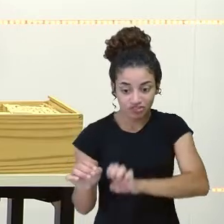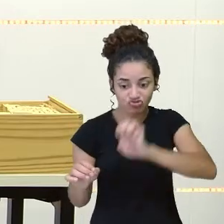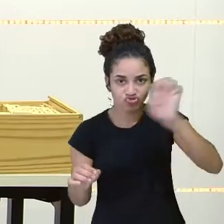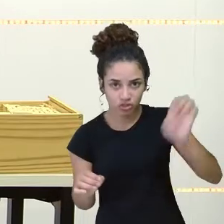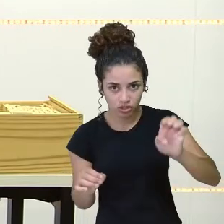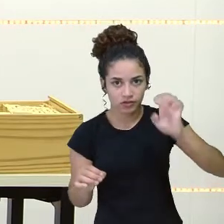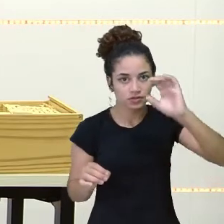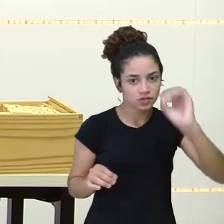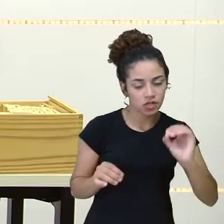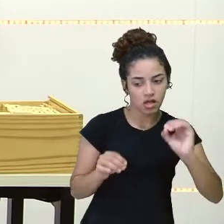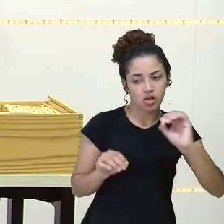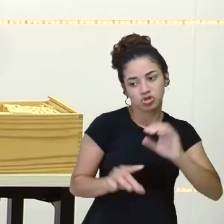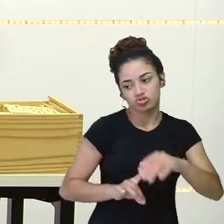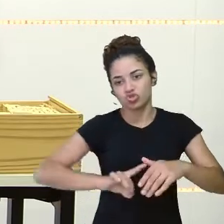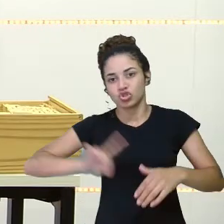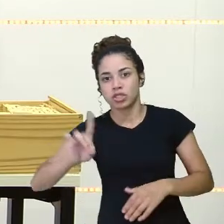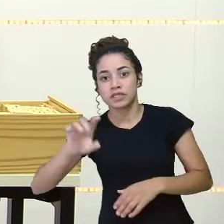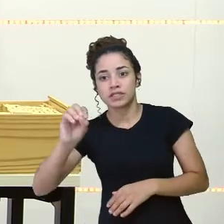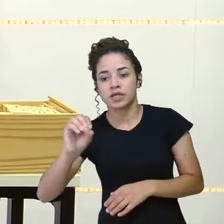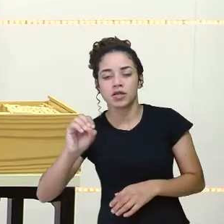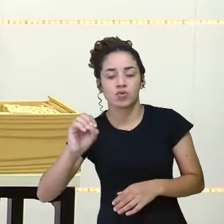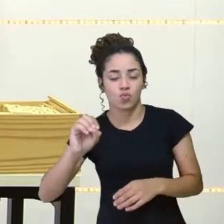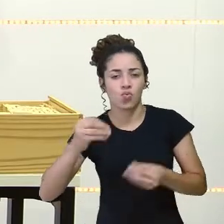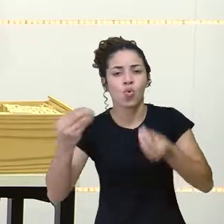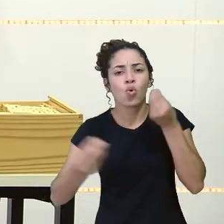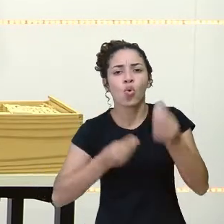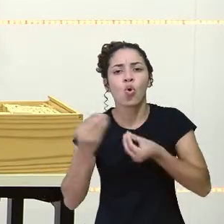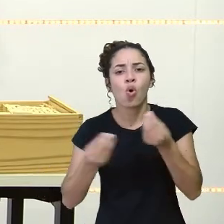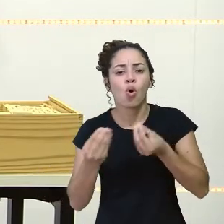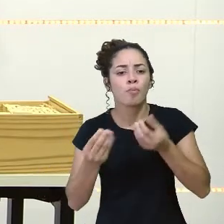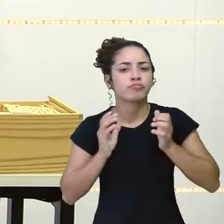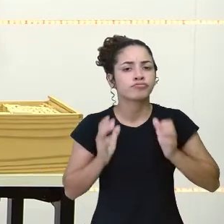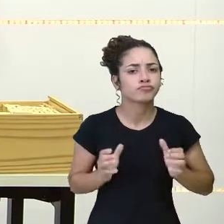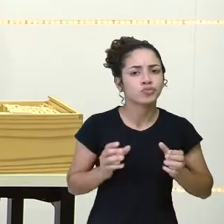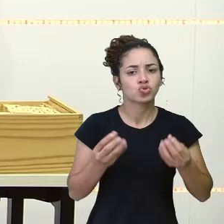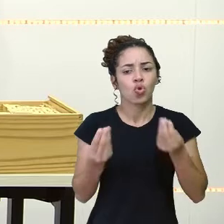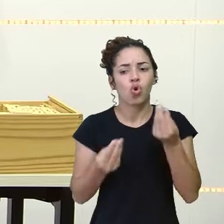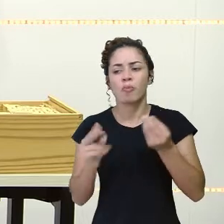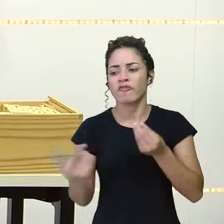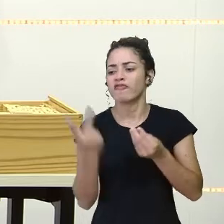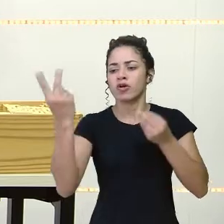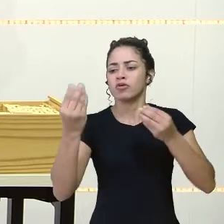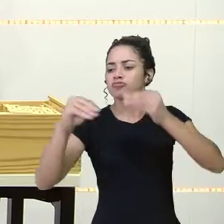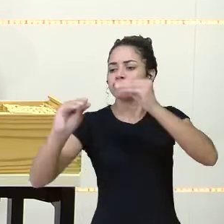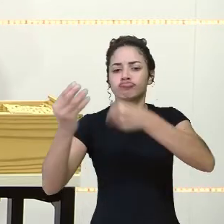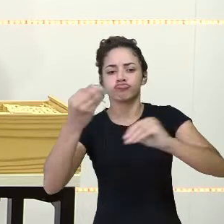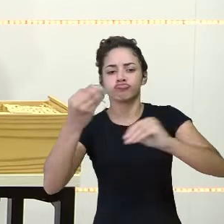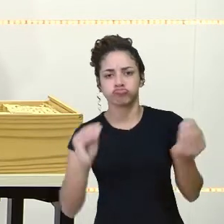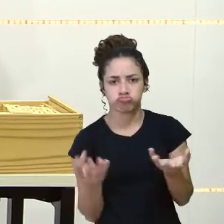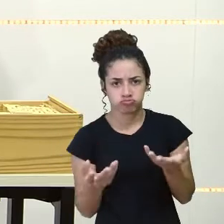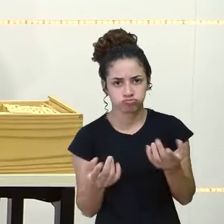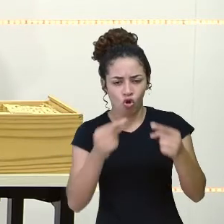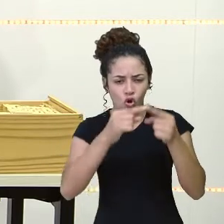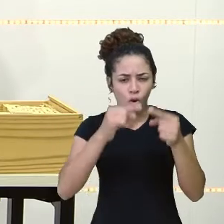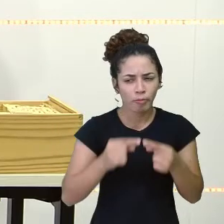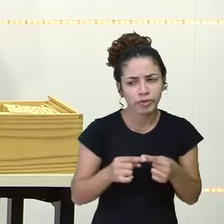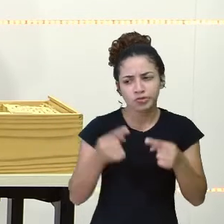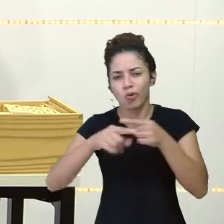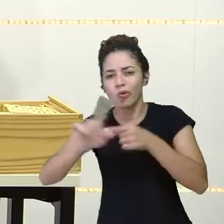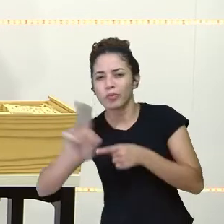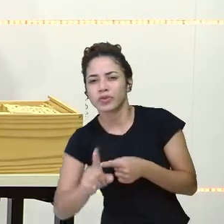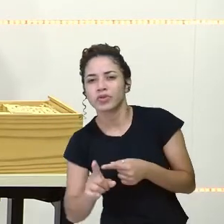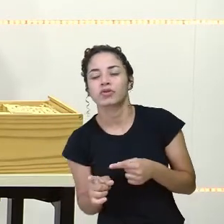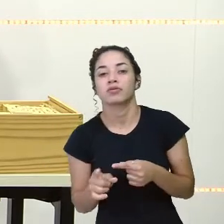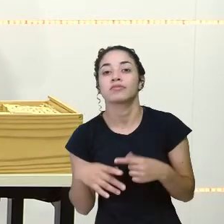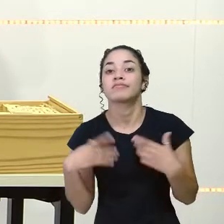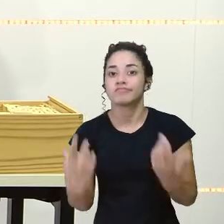à direita do algarismo, como é que se comporta, quais são os valores que se atribuem e que não se atribuem. Não foi isso que nós vimos na nossa leitura? Essa leitura